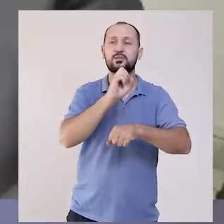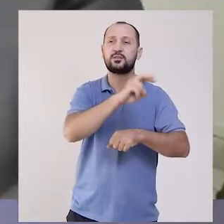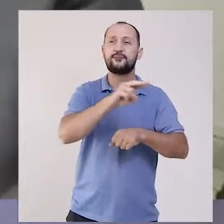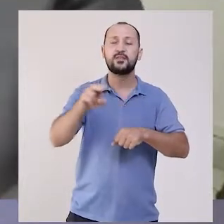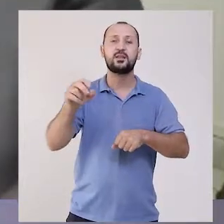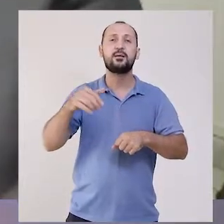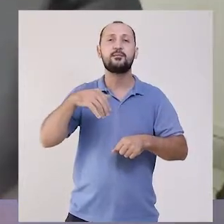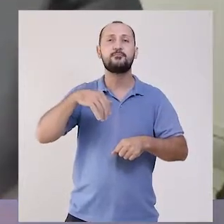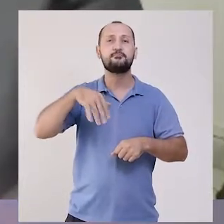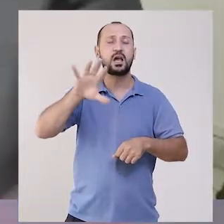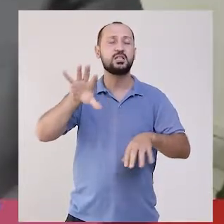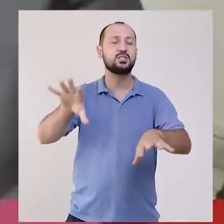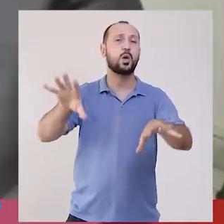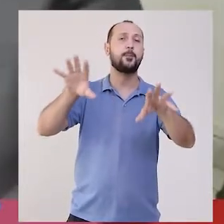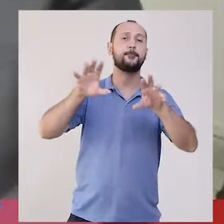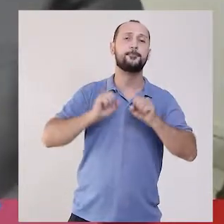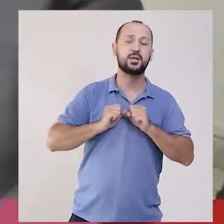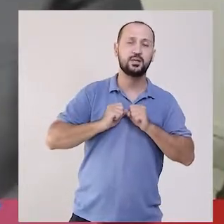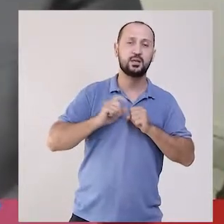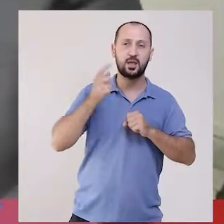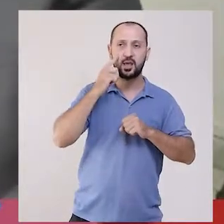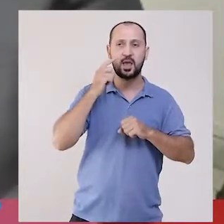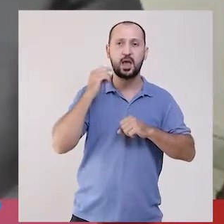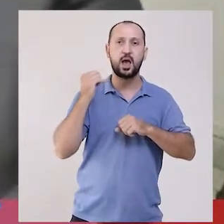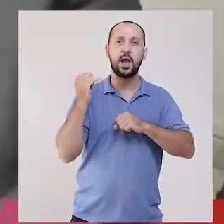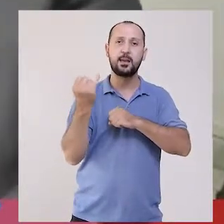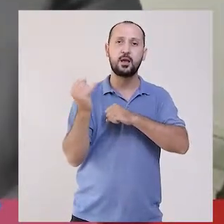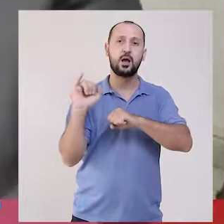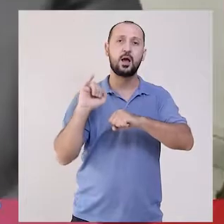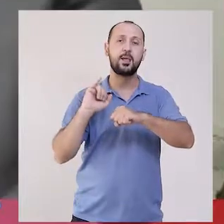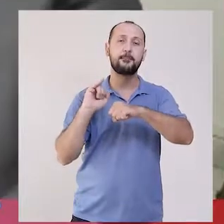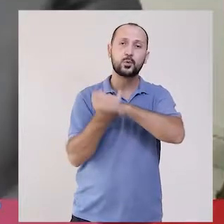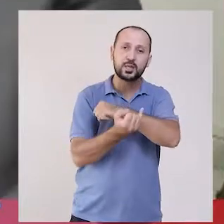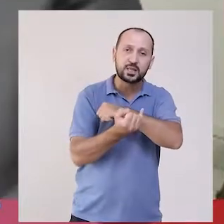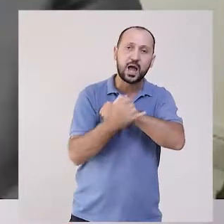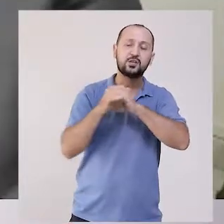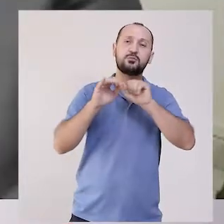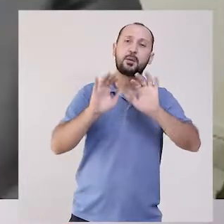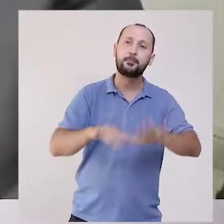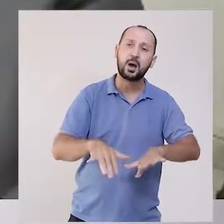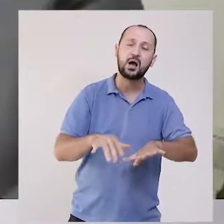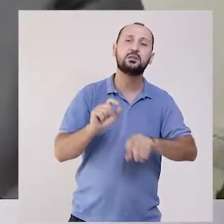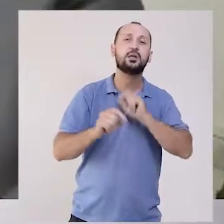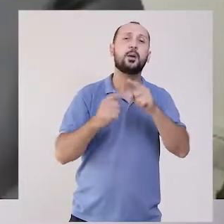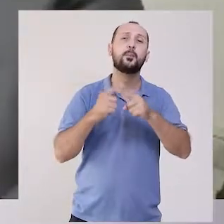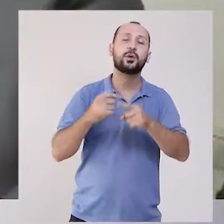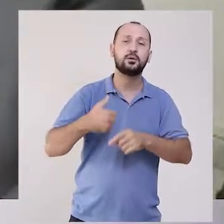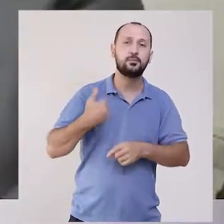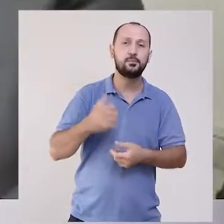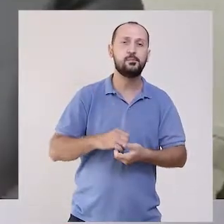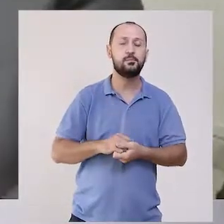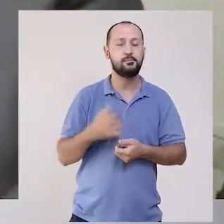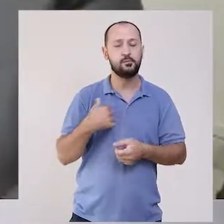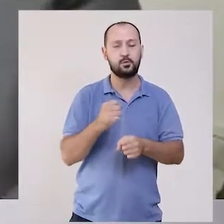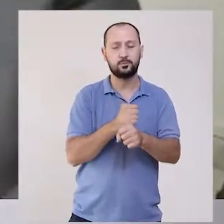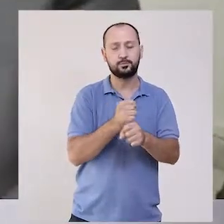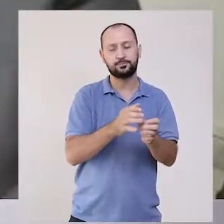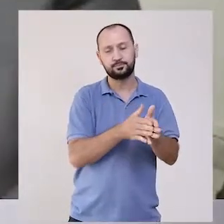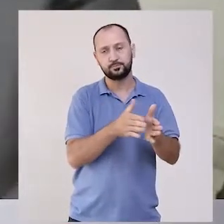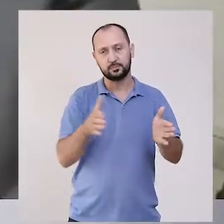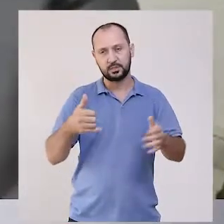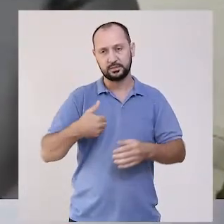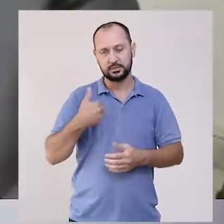doenças, aos vírus? Eles têm a imunidade mais frágil por conta da idade? Com o passar